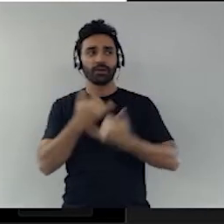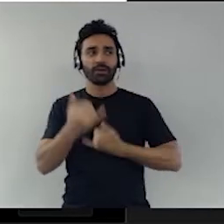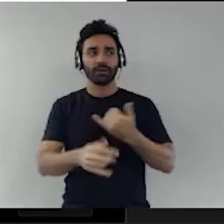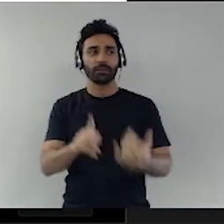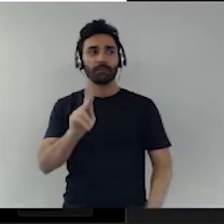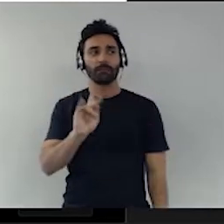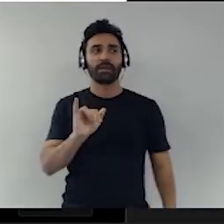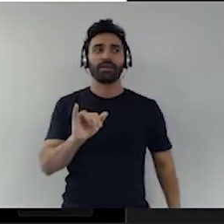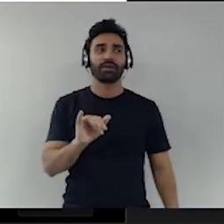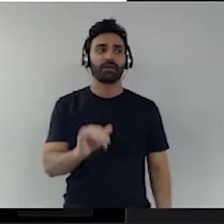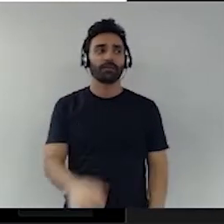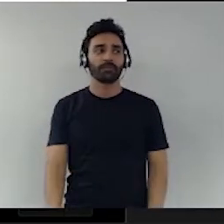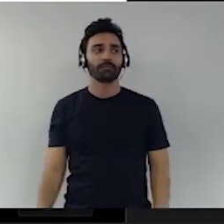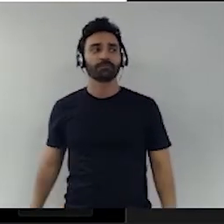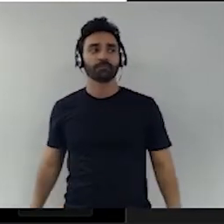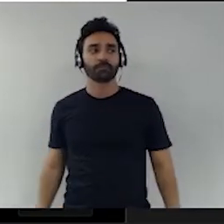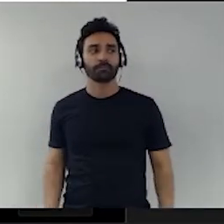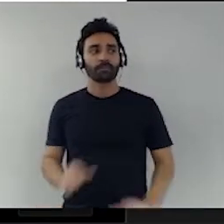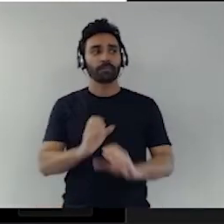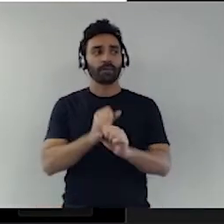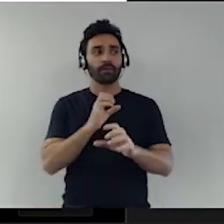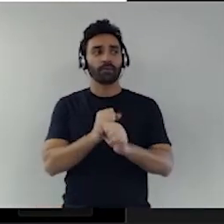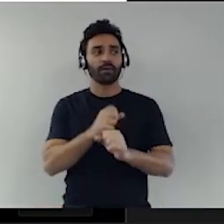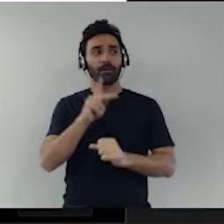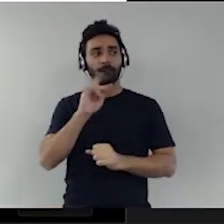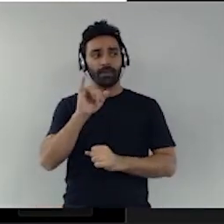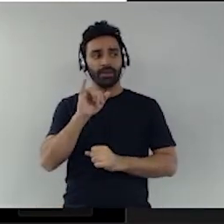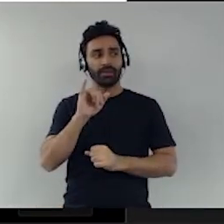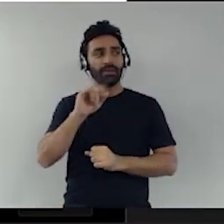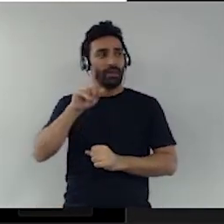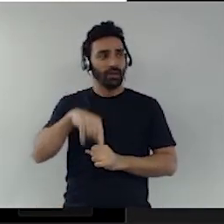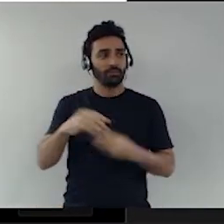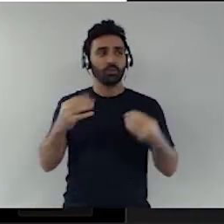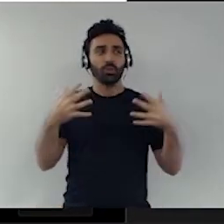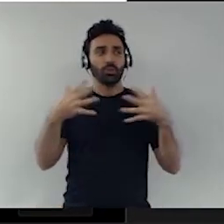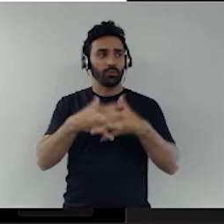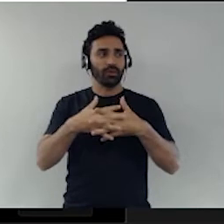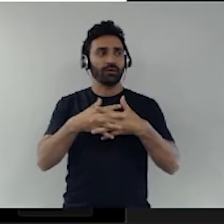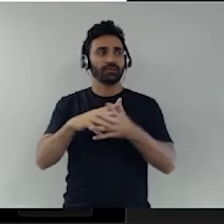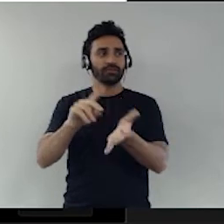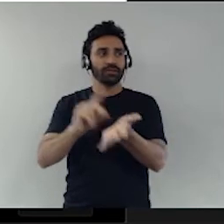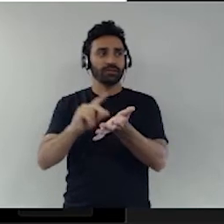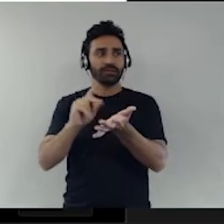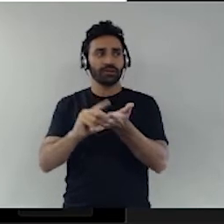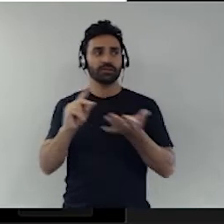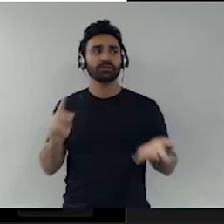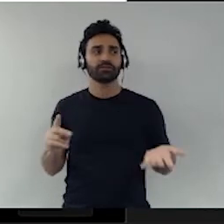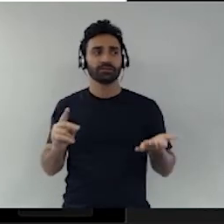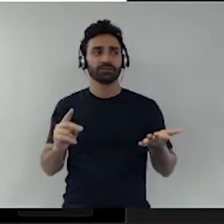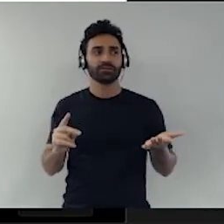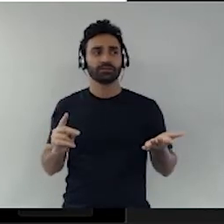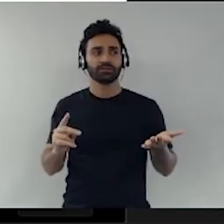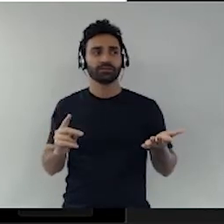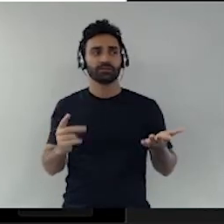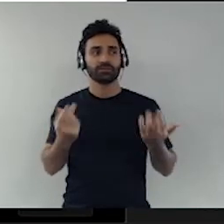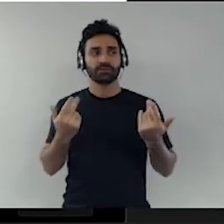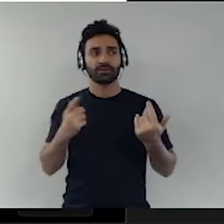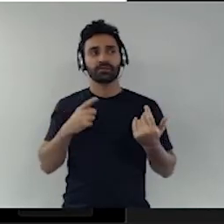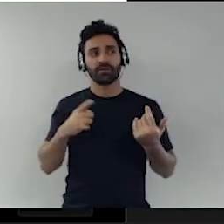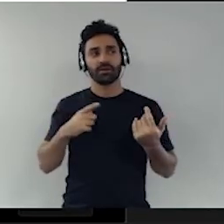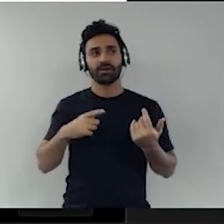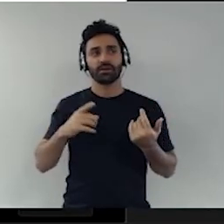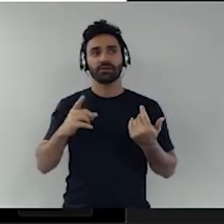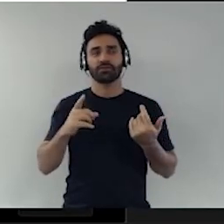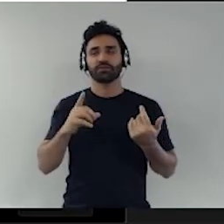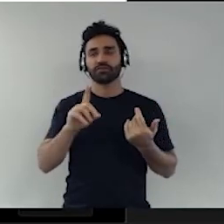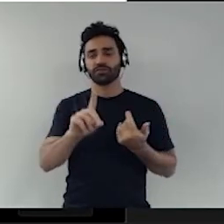π. Calcular π algebricamente é uma complicação. Geometricamente, com o diâmetro e